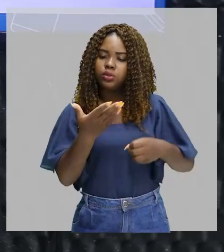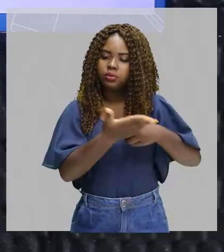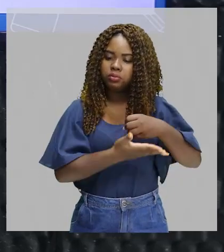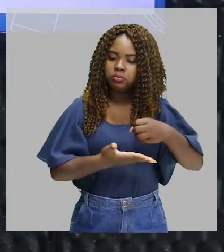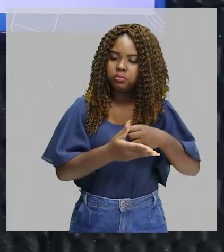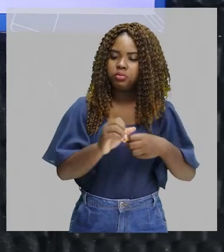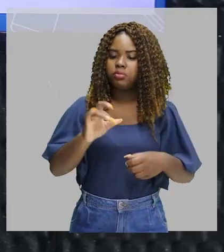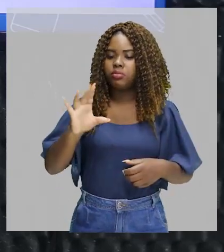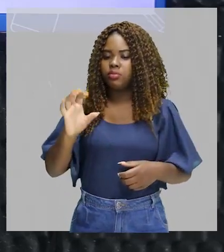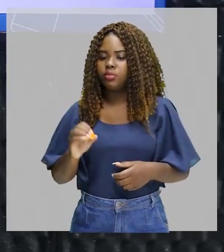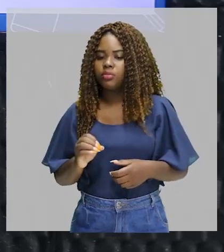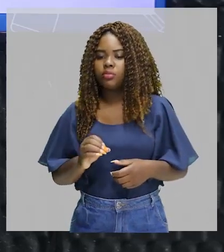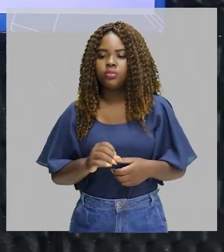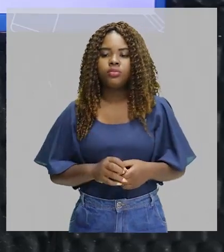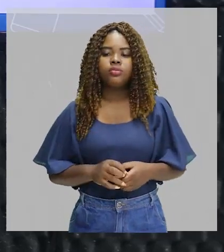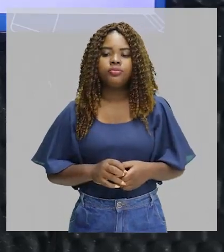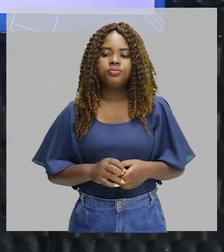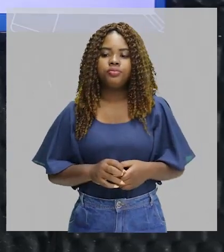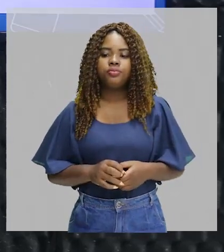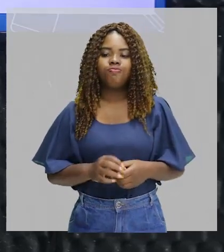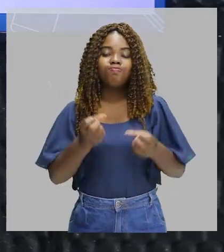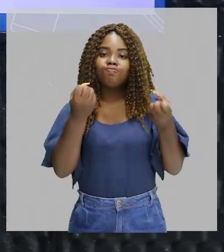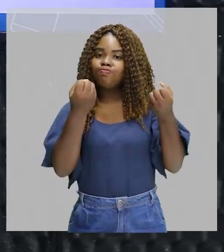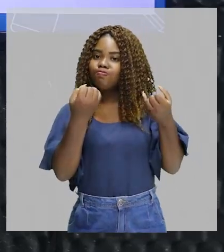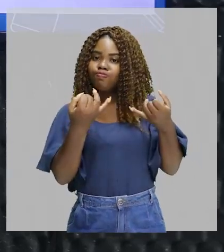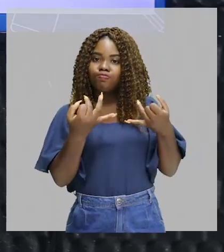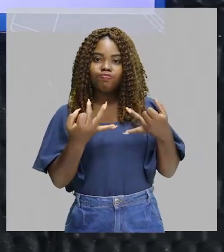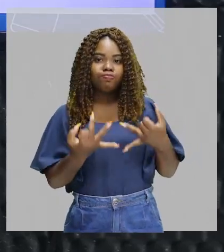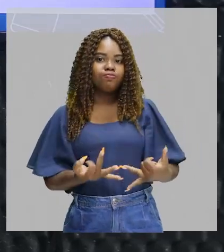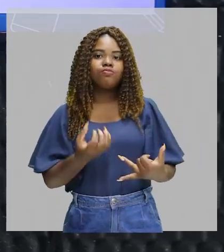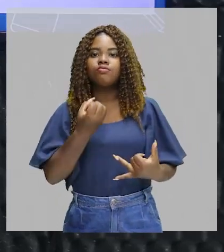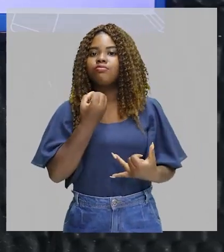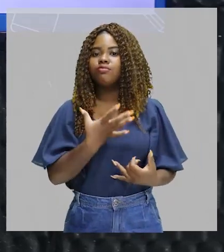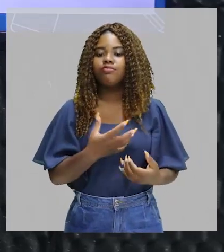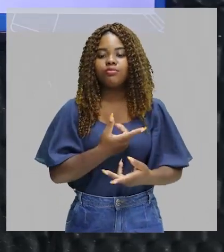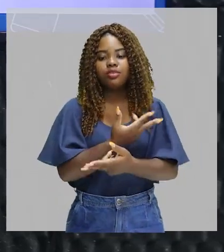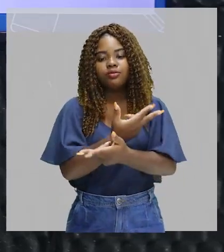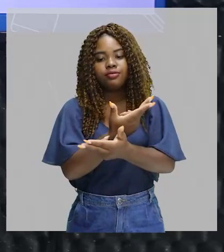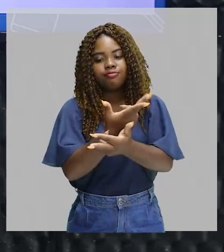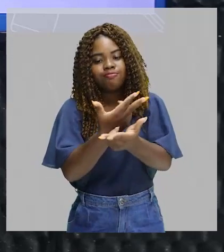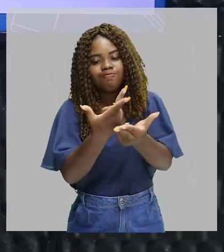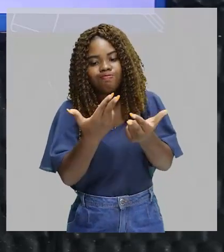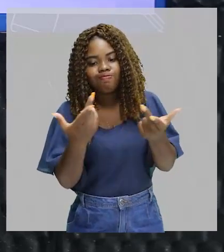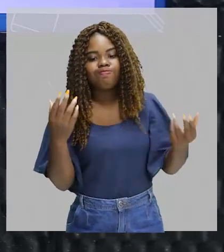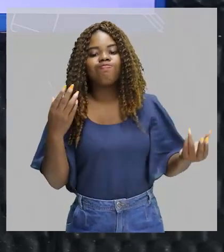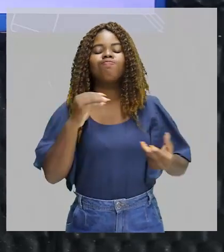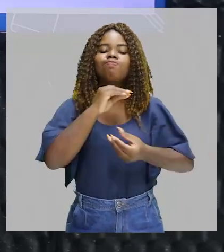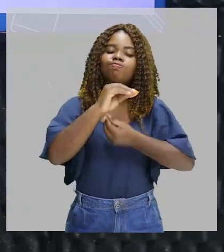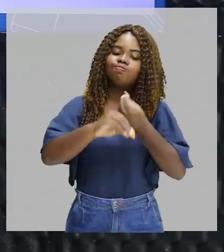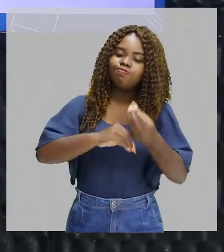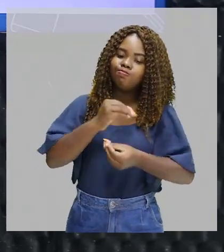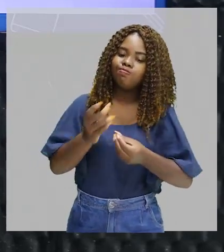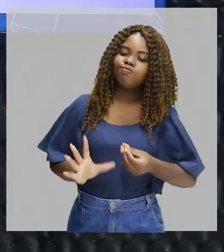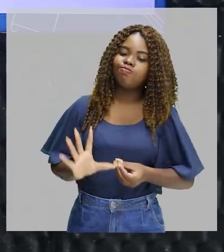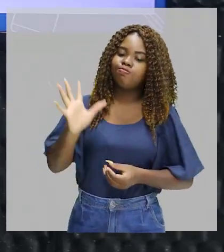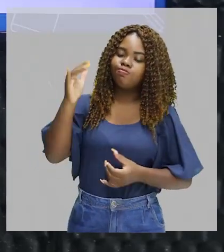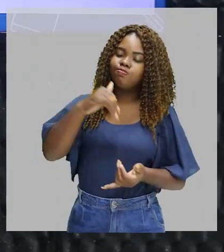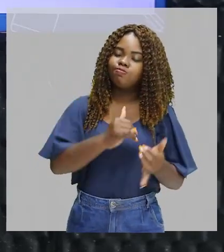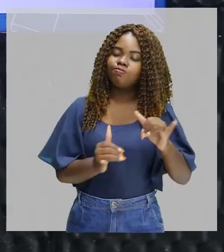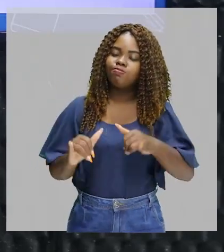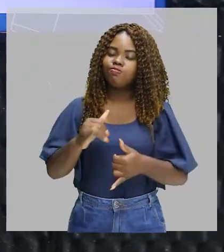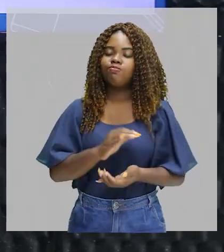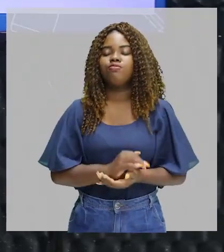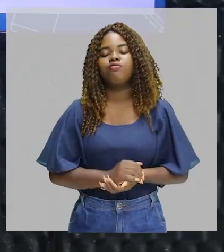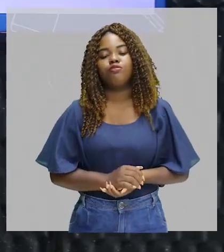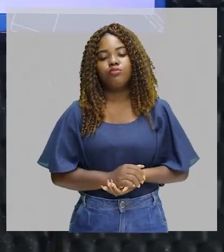conseguindo dar conta, não era suficiente para explicar os diversos fenômenos, diversas reações que acontecem na química